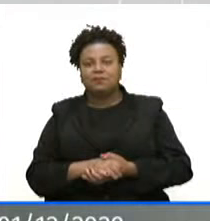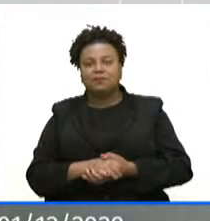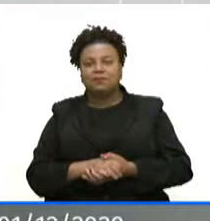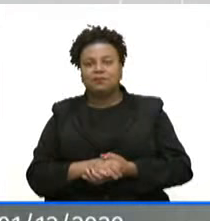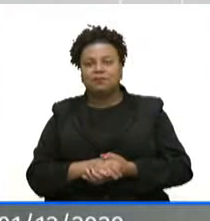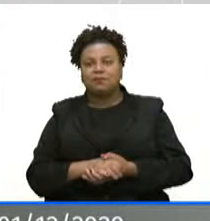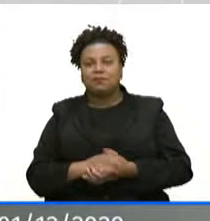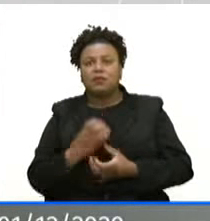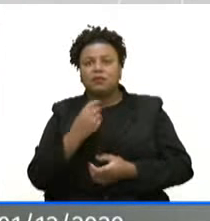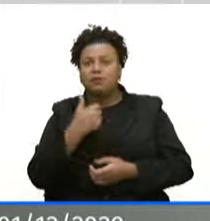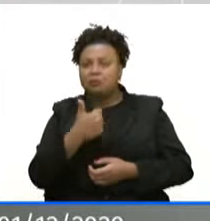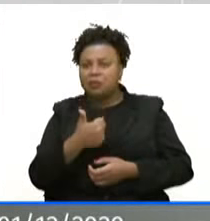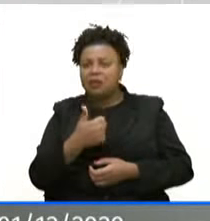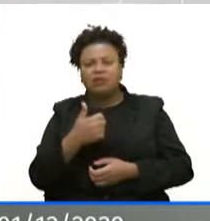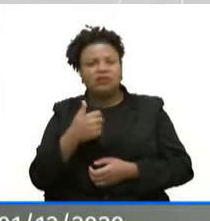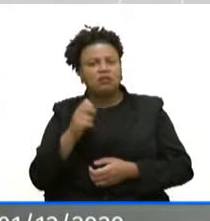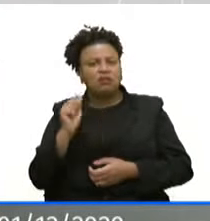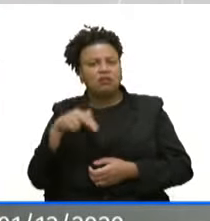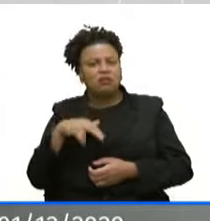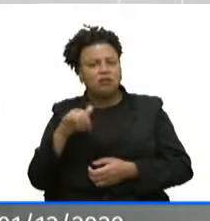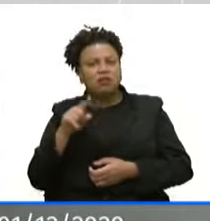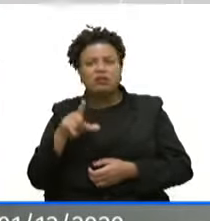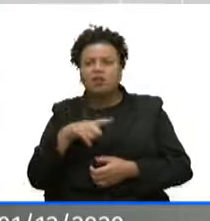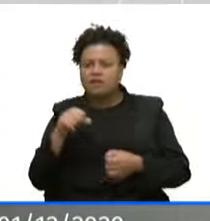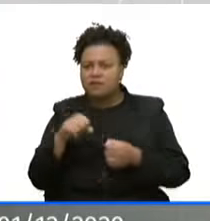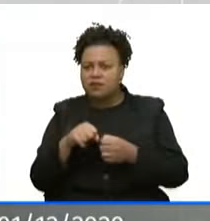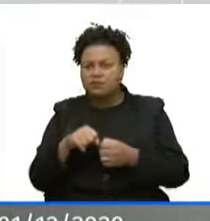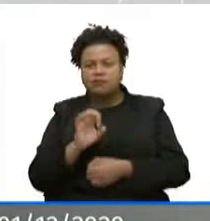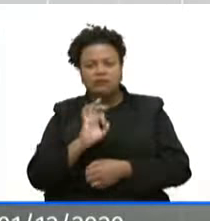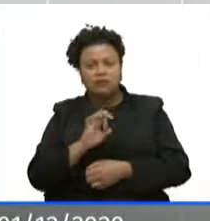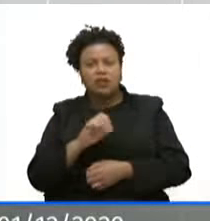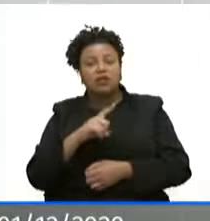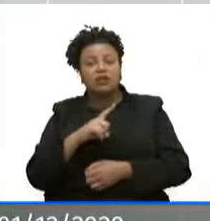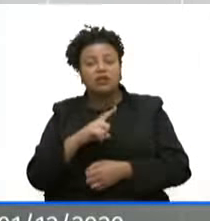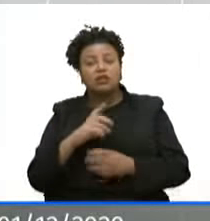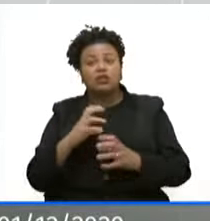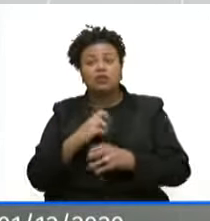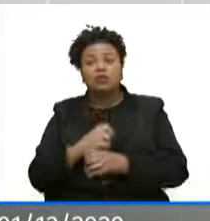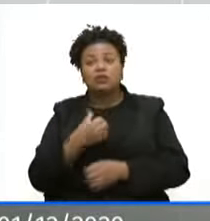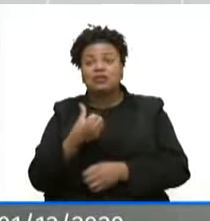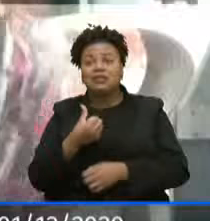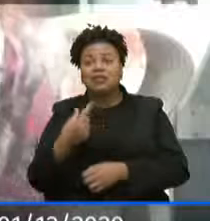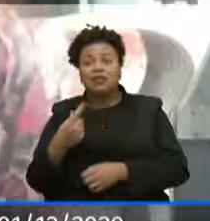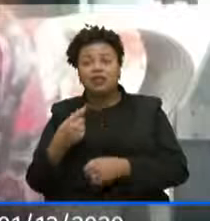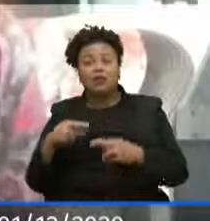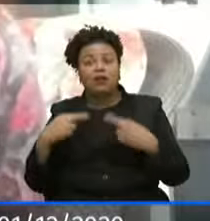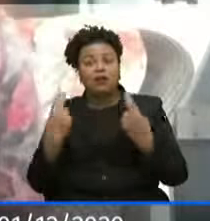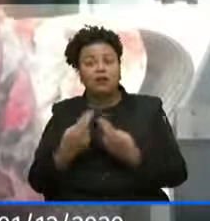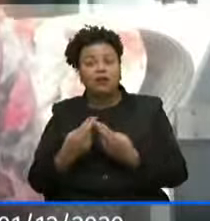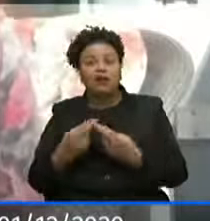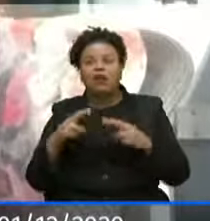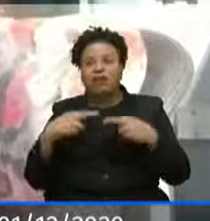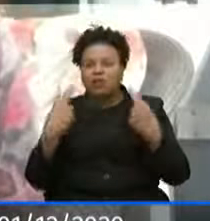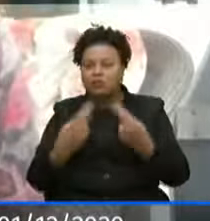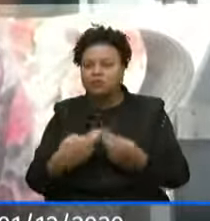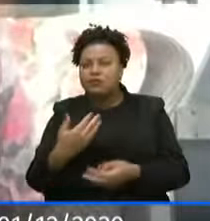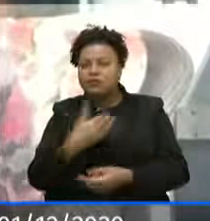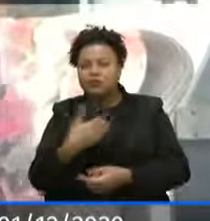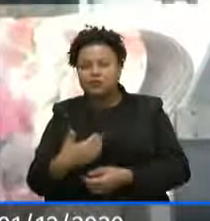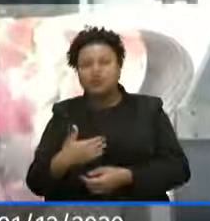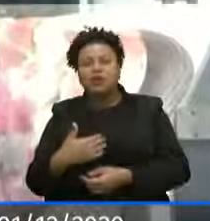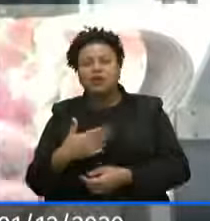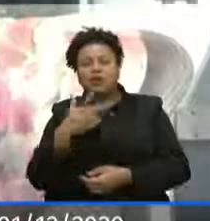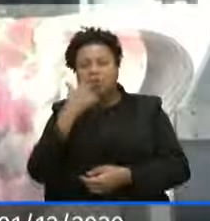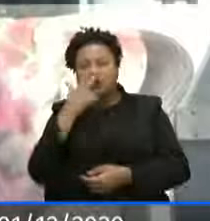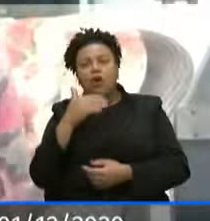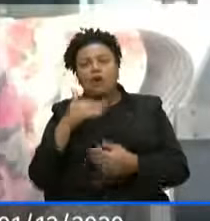Ah, muito pertinente, eu acho que a gente tem que fazer mesmo aqui. Nós temos 61 reuniões entre audiências, né? Bem na